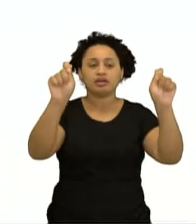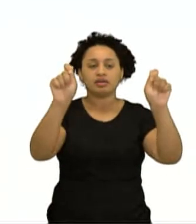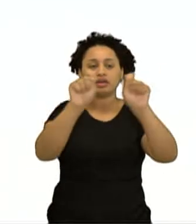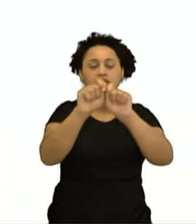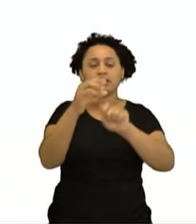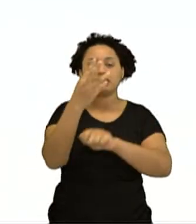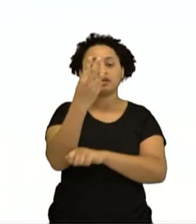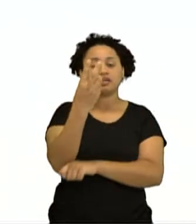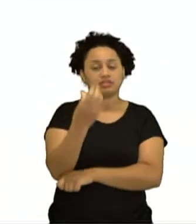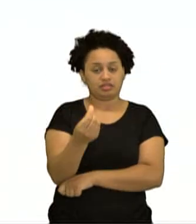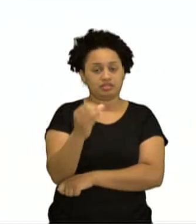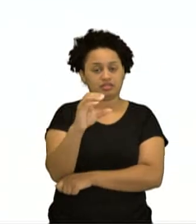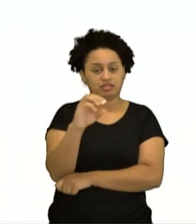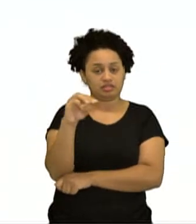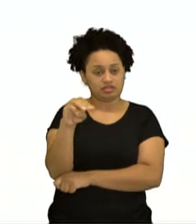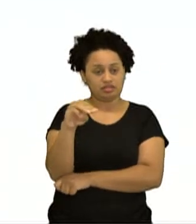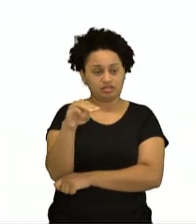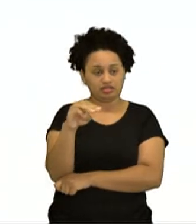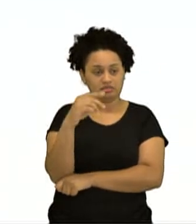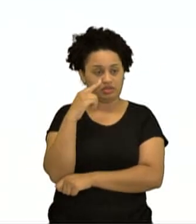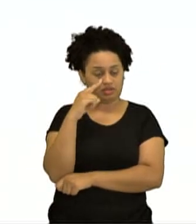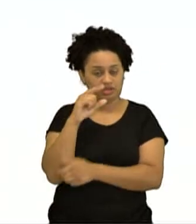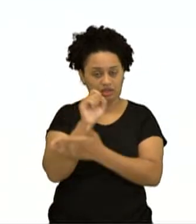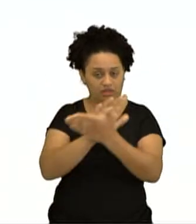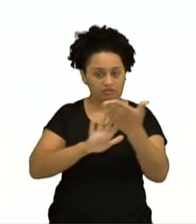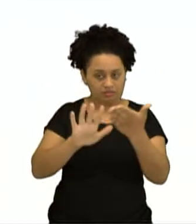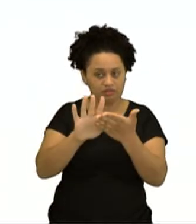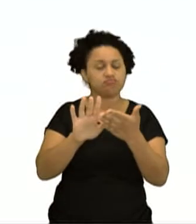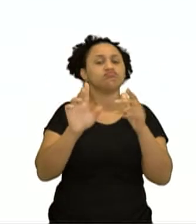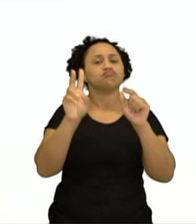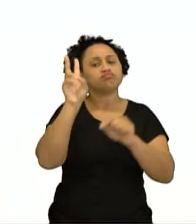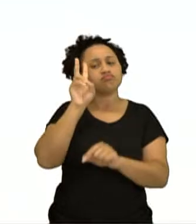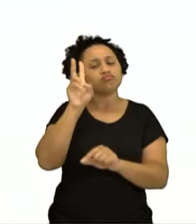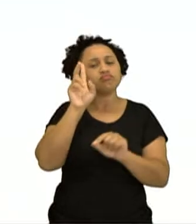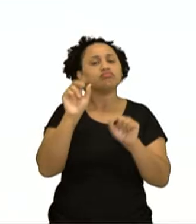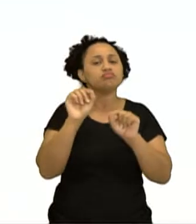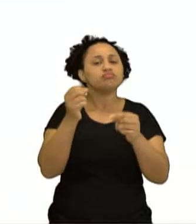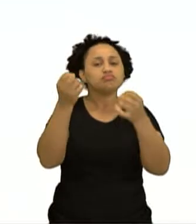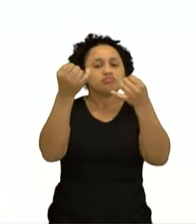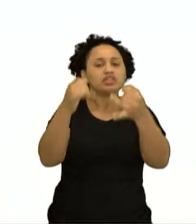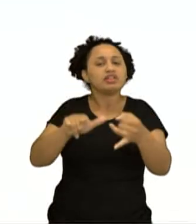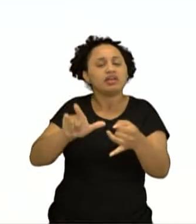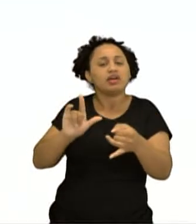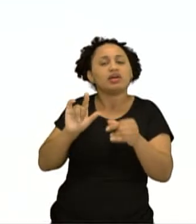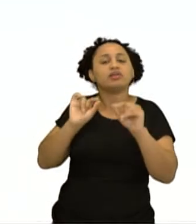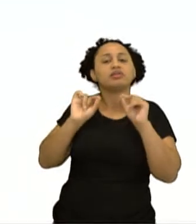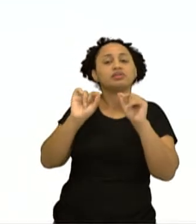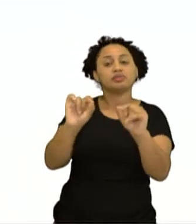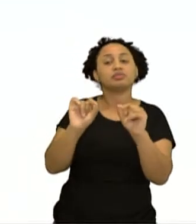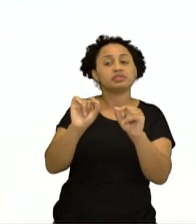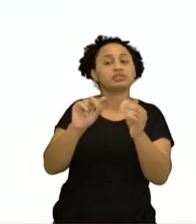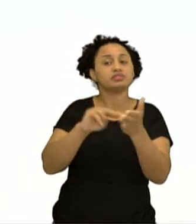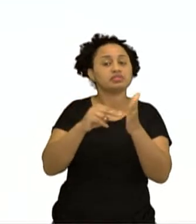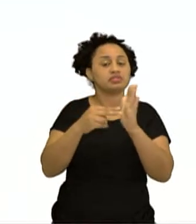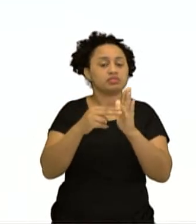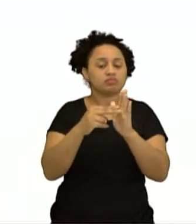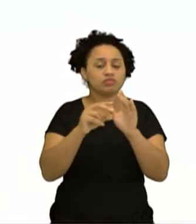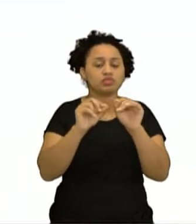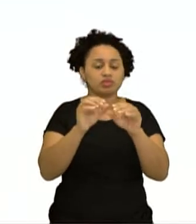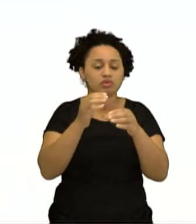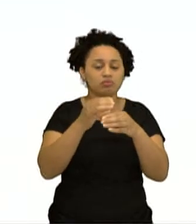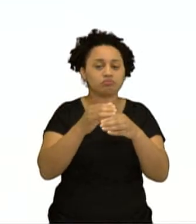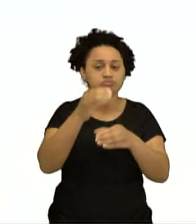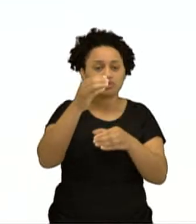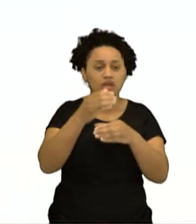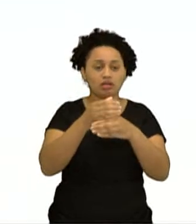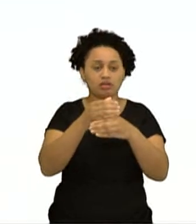36 centímetros quadrados. Está até a figura aqui. Lembrando, acabei de falar agora há pouquinho o que era um cilindro equilátero.